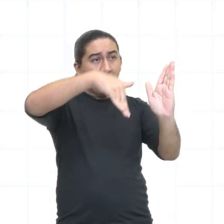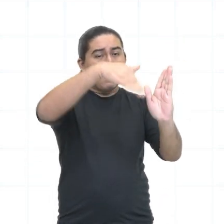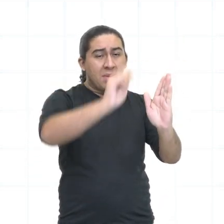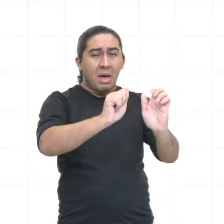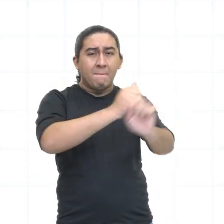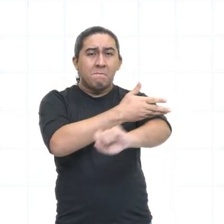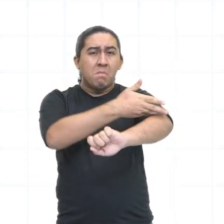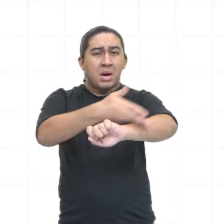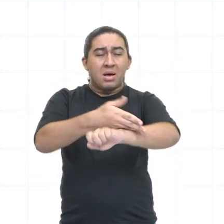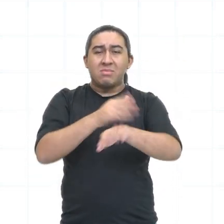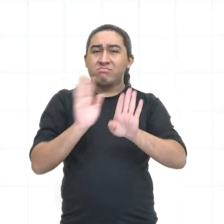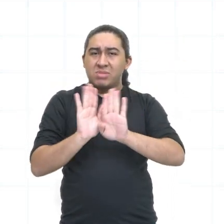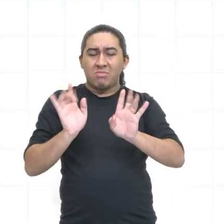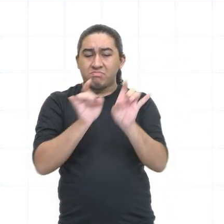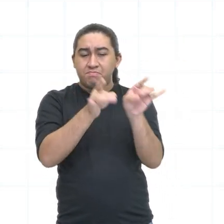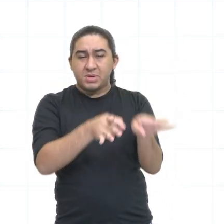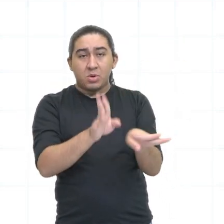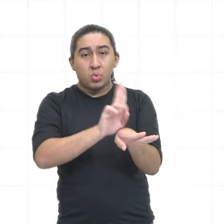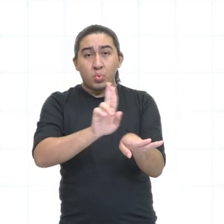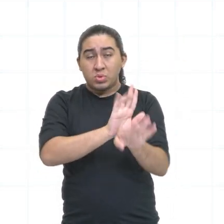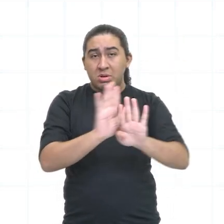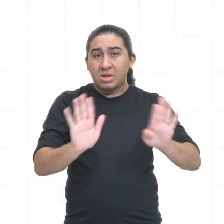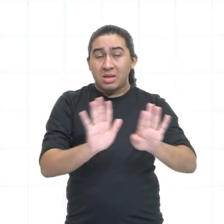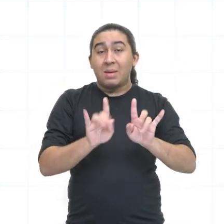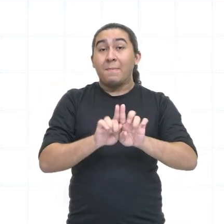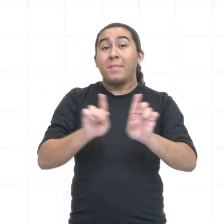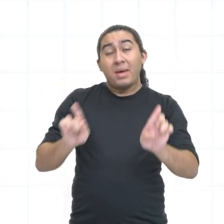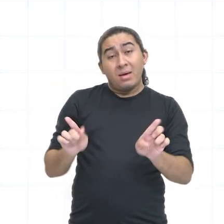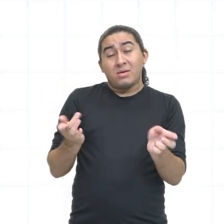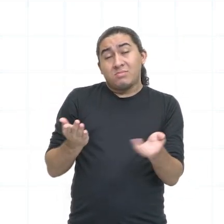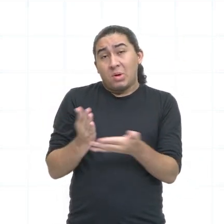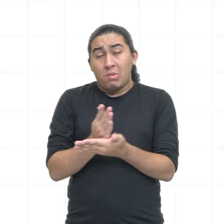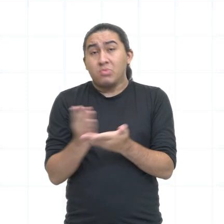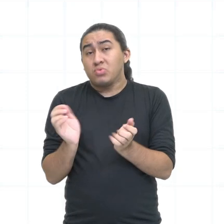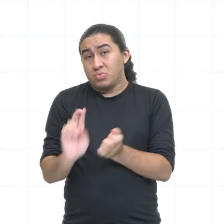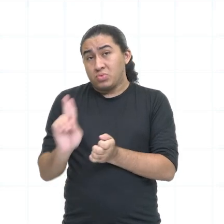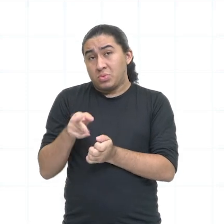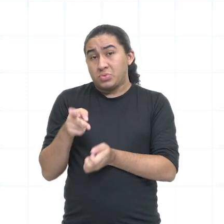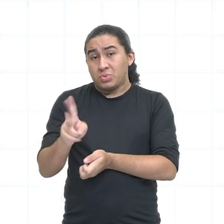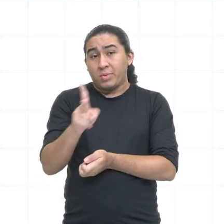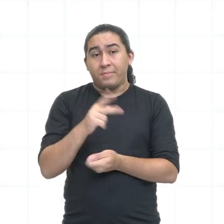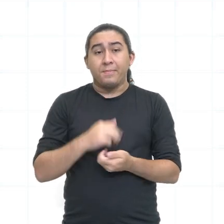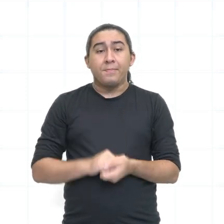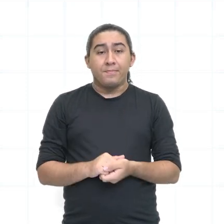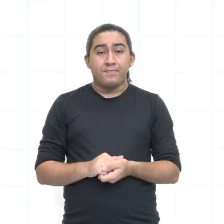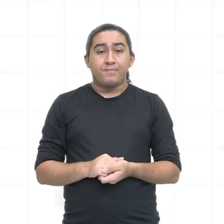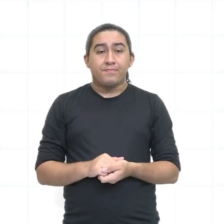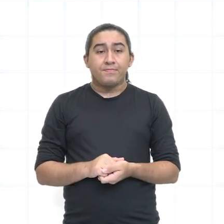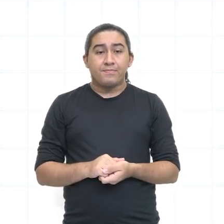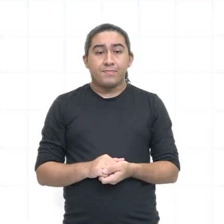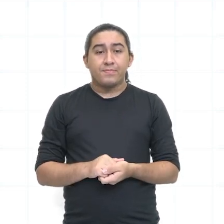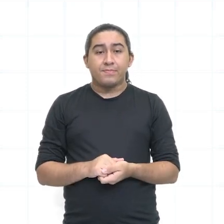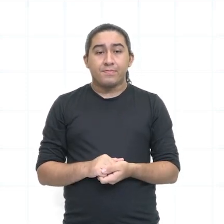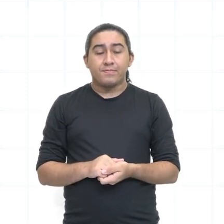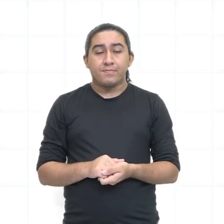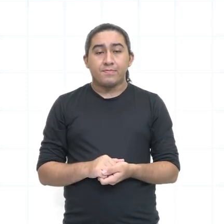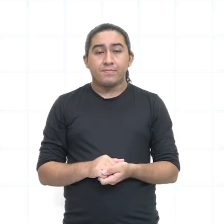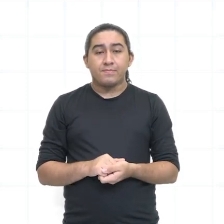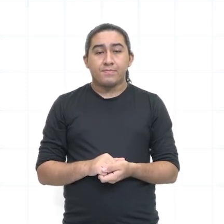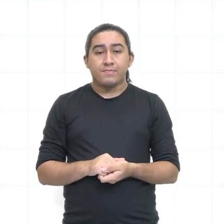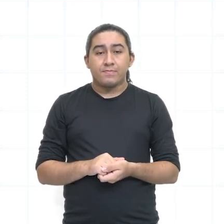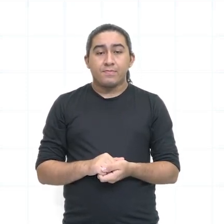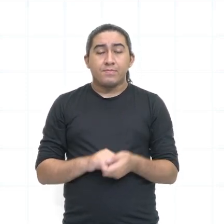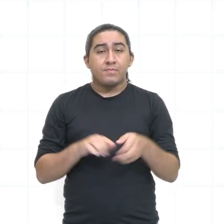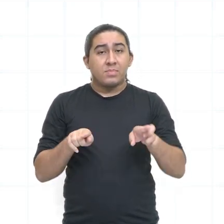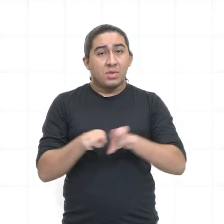artistas atuais utilizem a tela e as molduras também. Também temos uma outra característica,